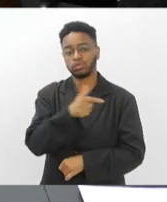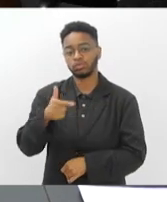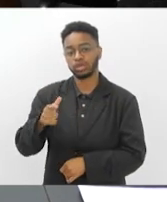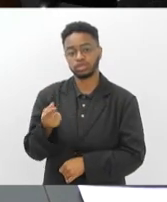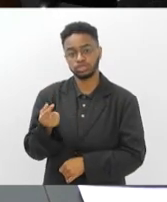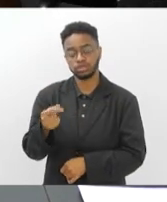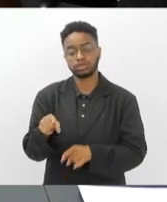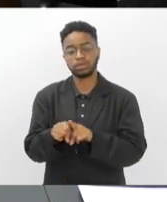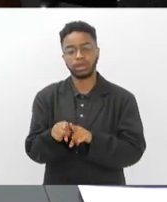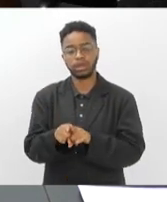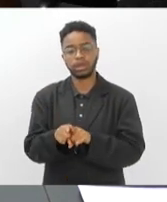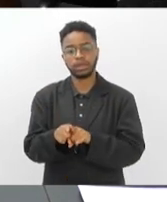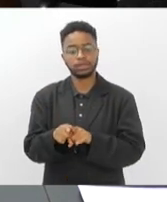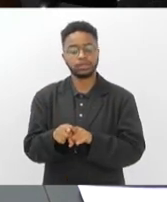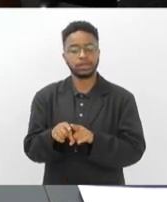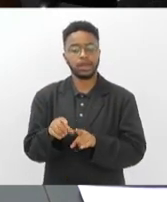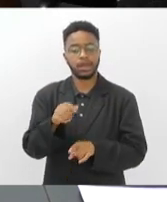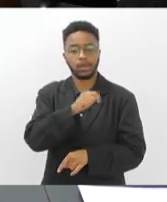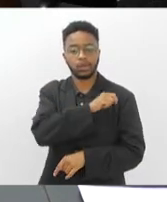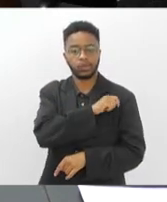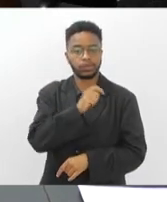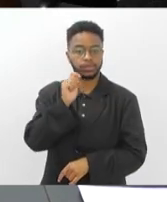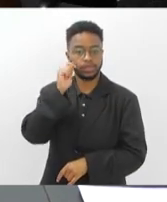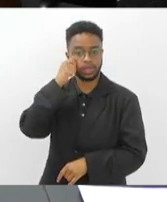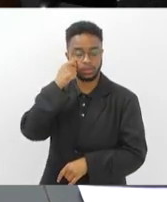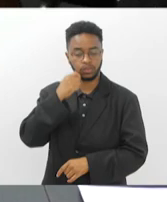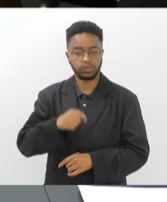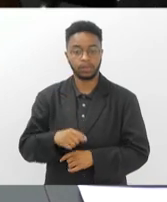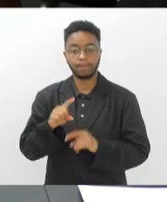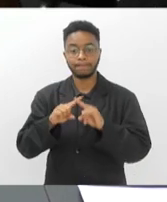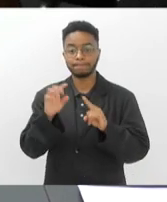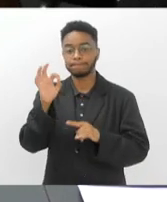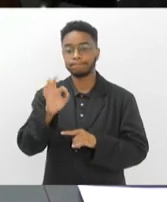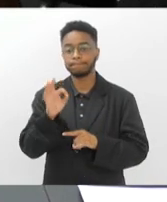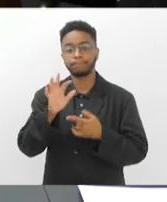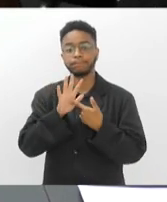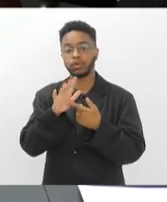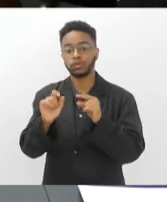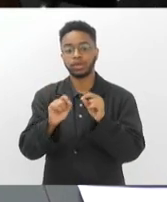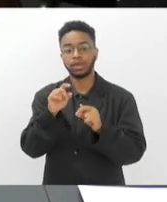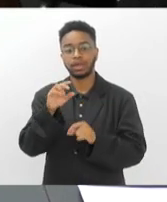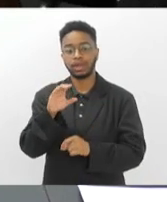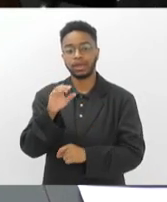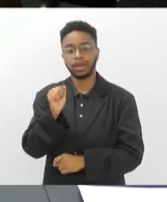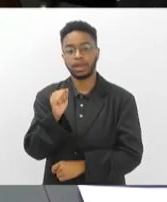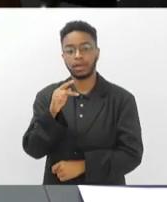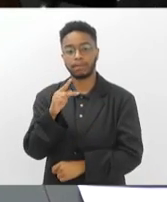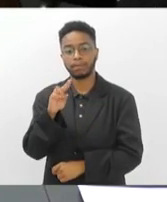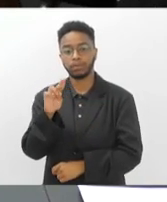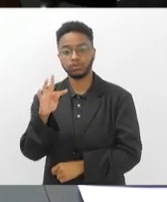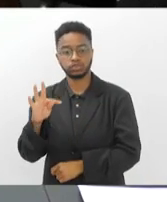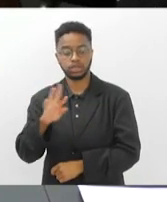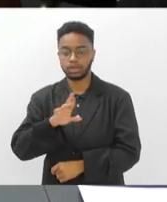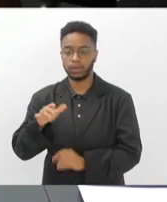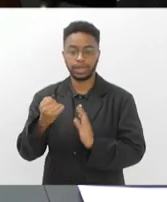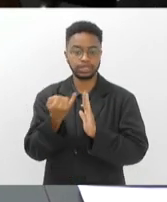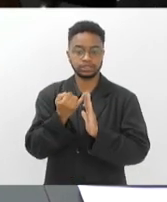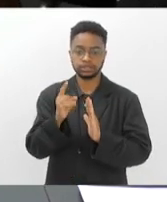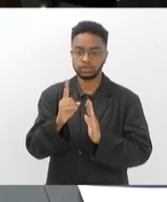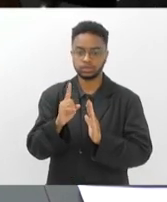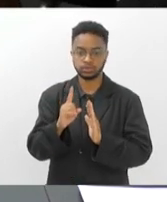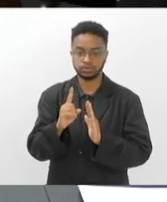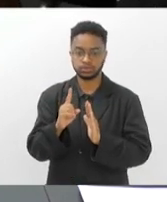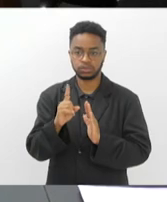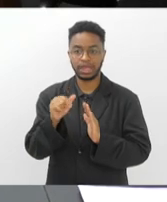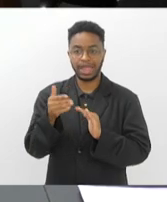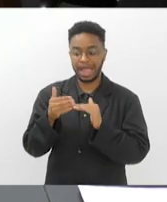estudantes negros. Sim, mas o percentual acima que ele fala... É 20? É do caput e não do inciso. Acima é o